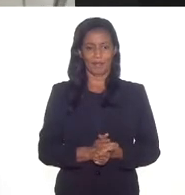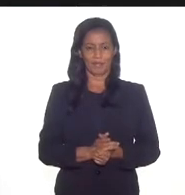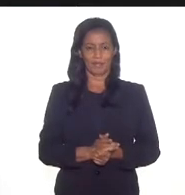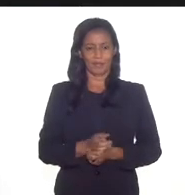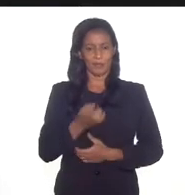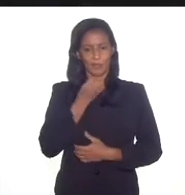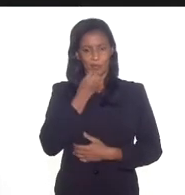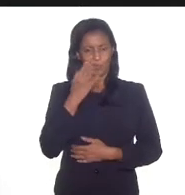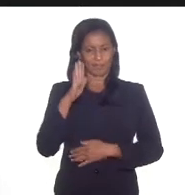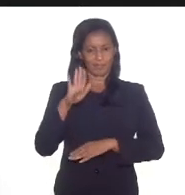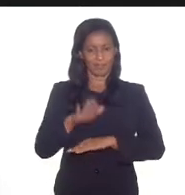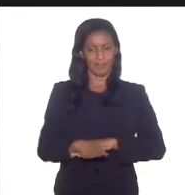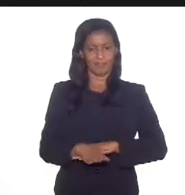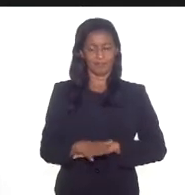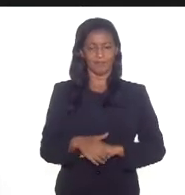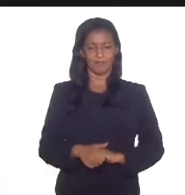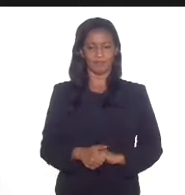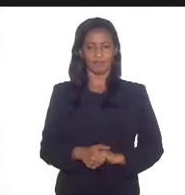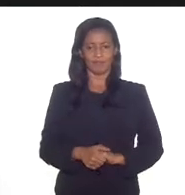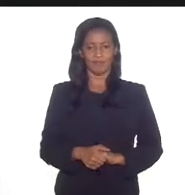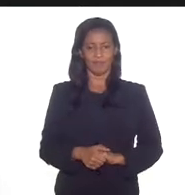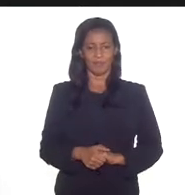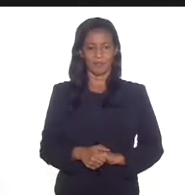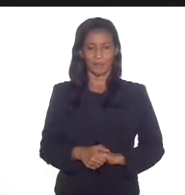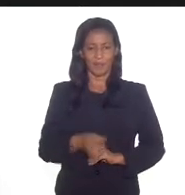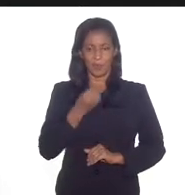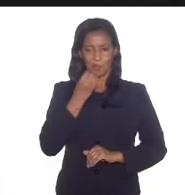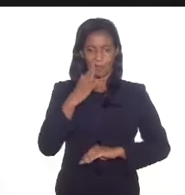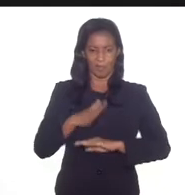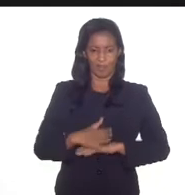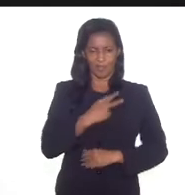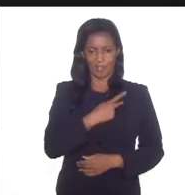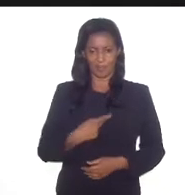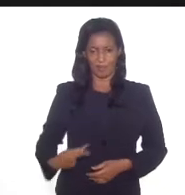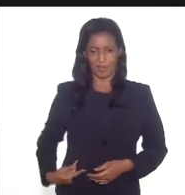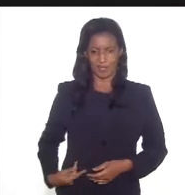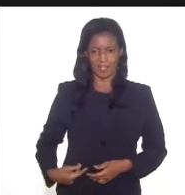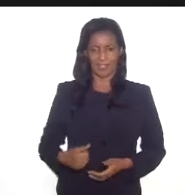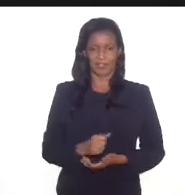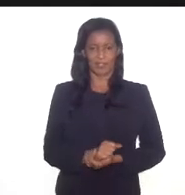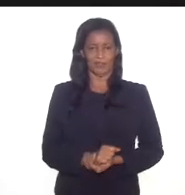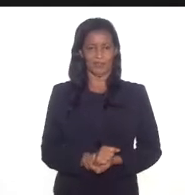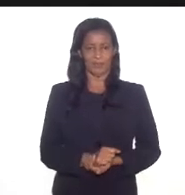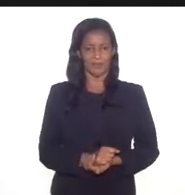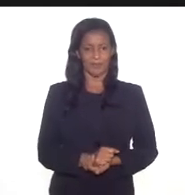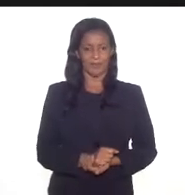Boa tarde. Boa tarde, presidente. Boa tarde,